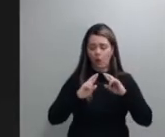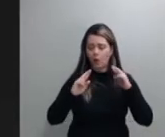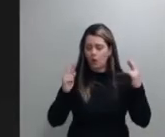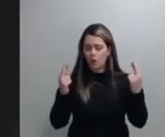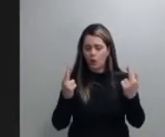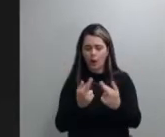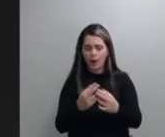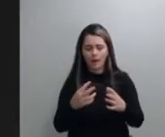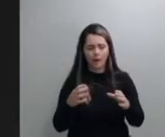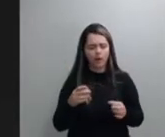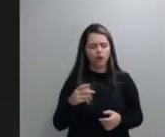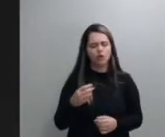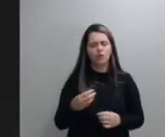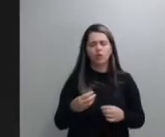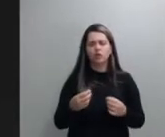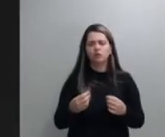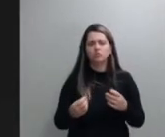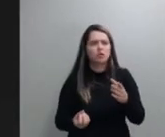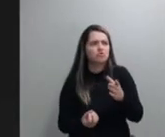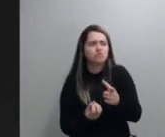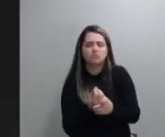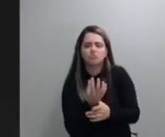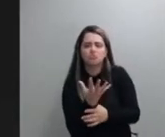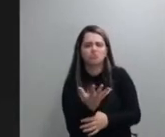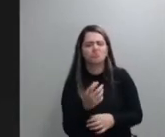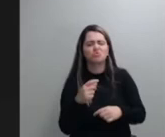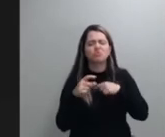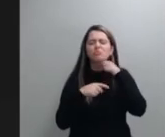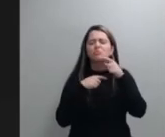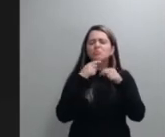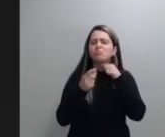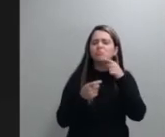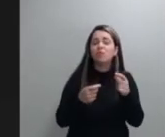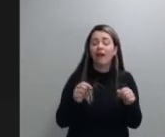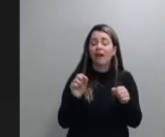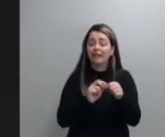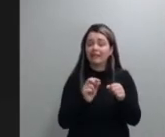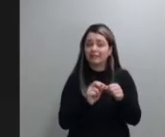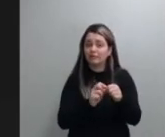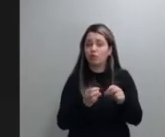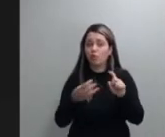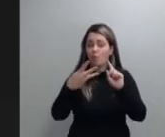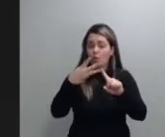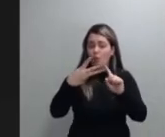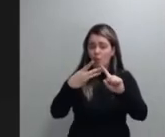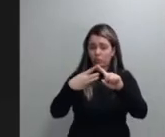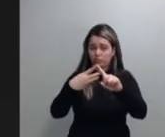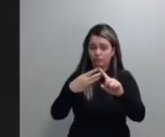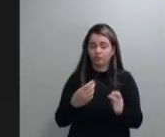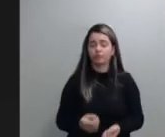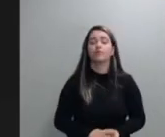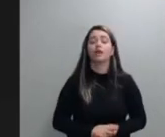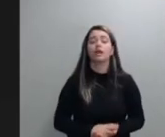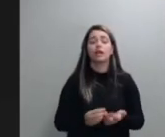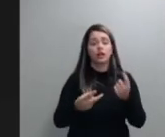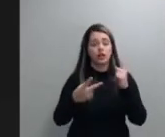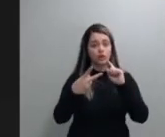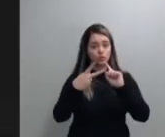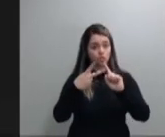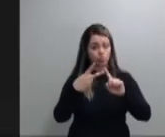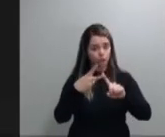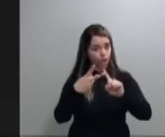terceiro critério jamais estabelecido pela comissão de concurso. O segundo ponto, senhores ministros, que não se